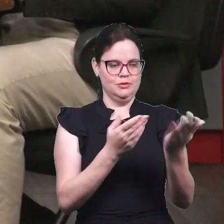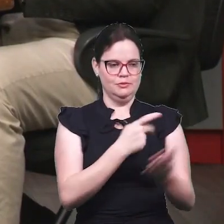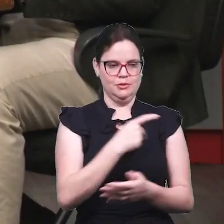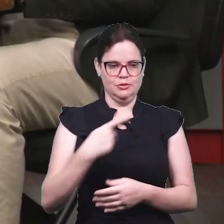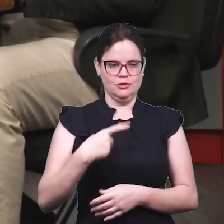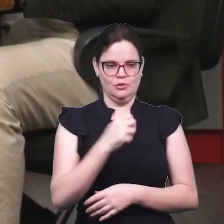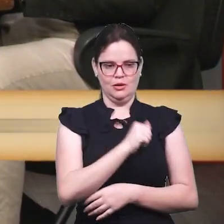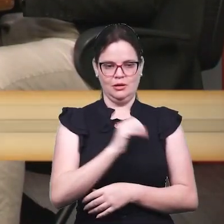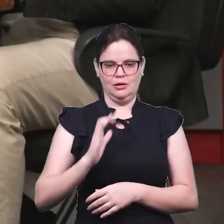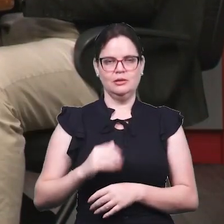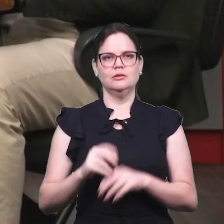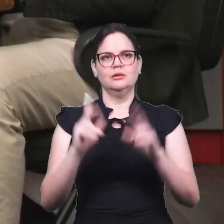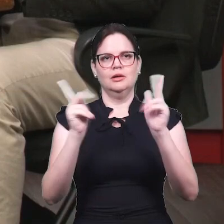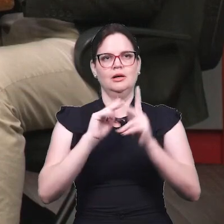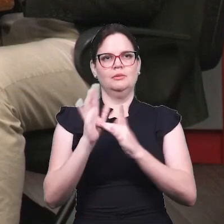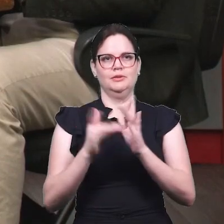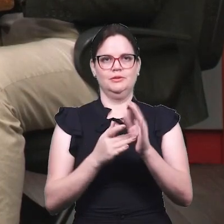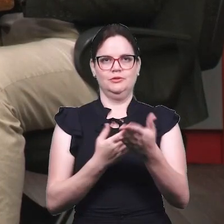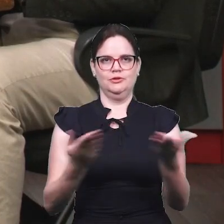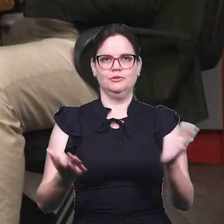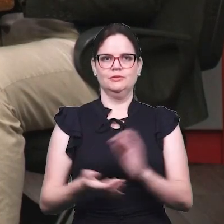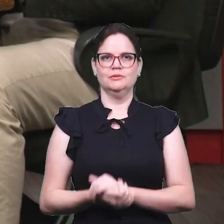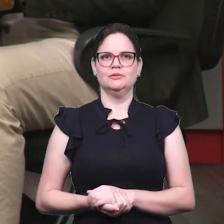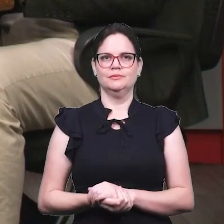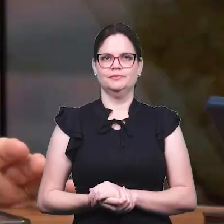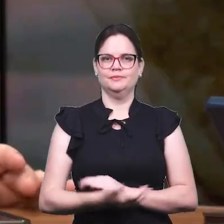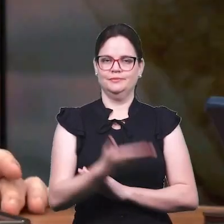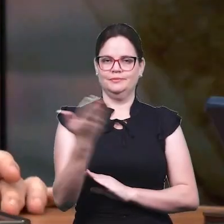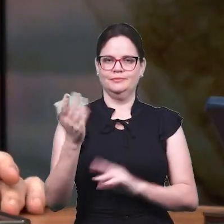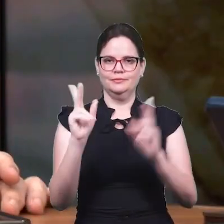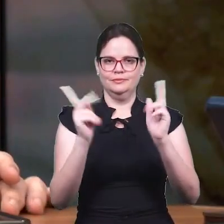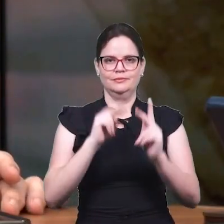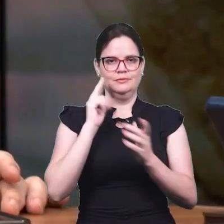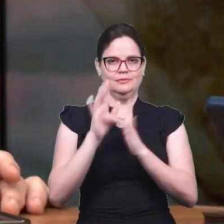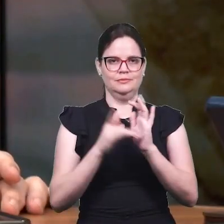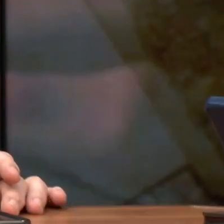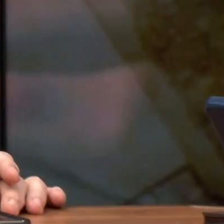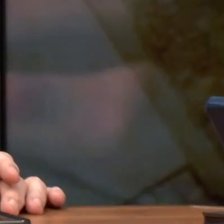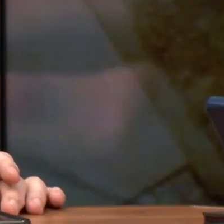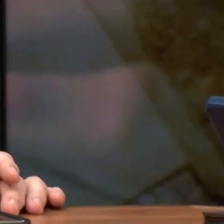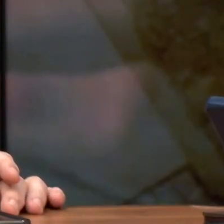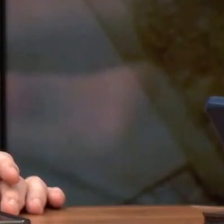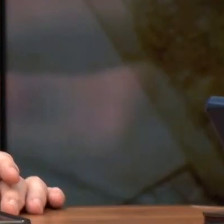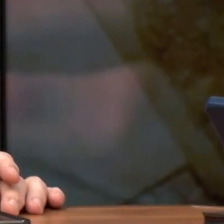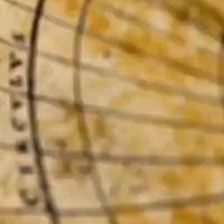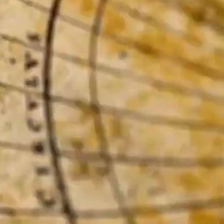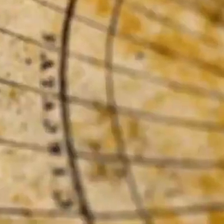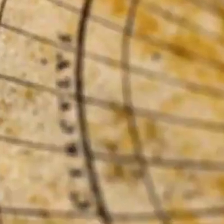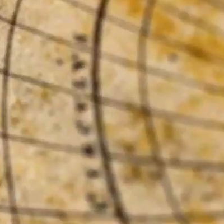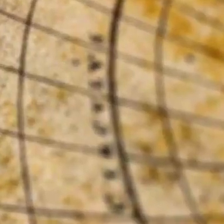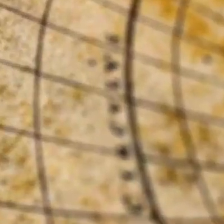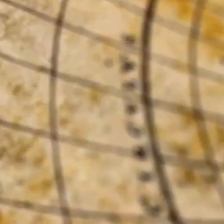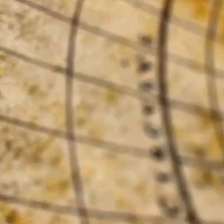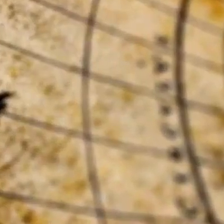todos. Pai do Senhor, pastor Antônio Carlos. Pai do Senhor. Paz do Senhor a todos.